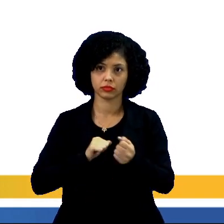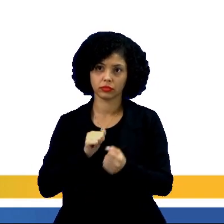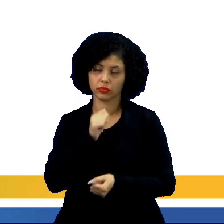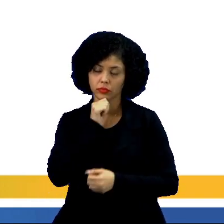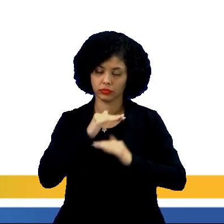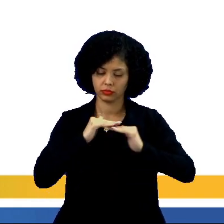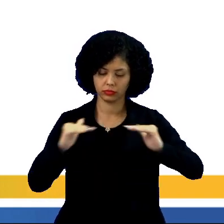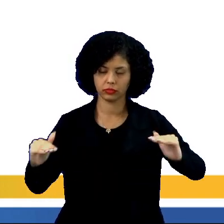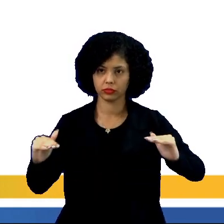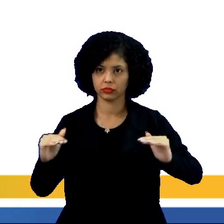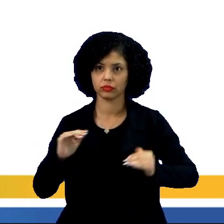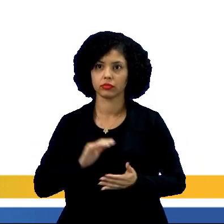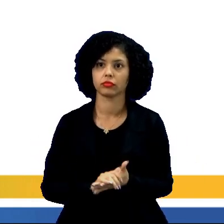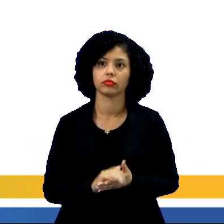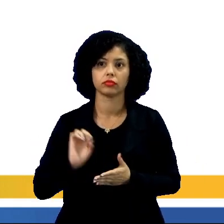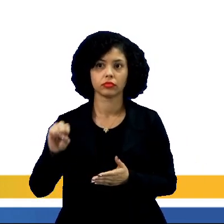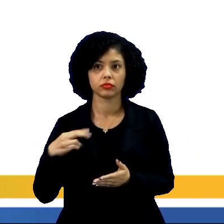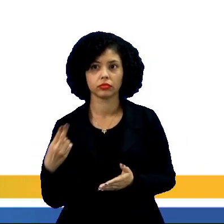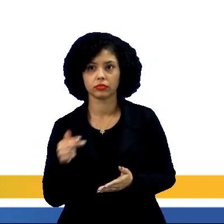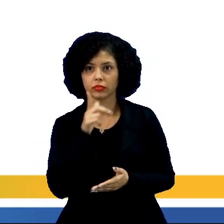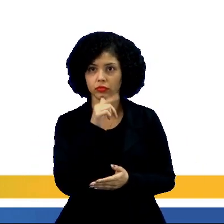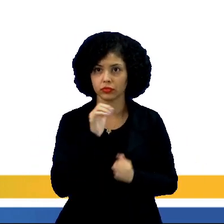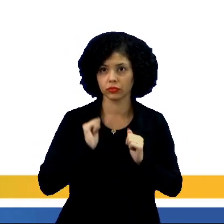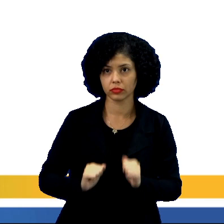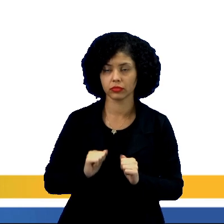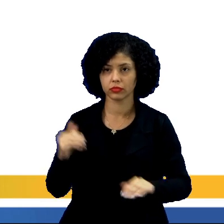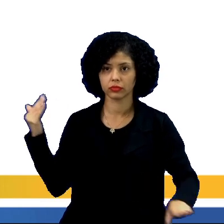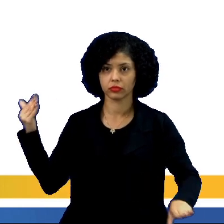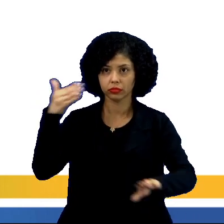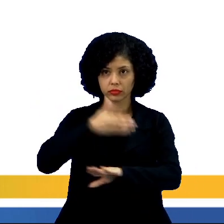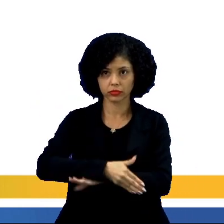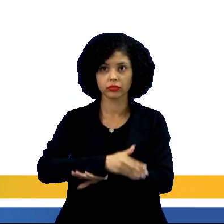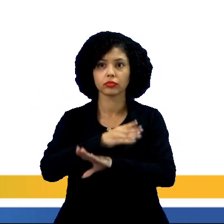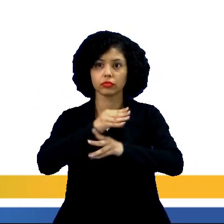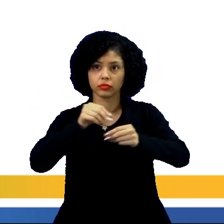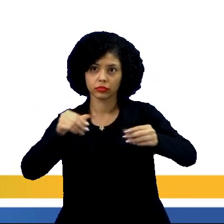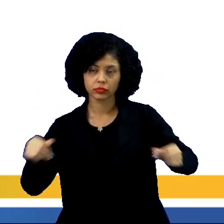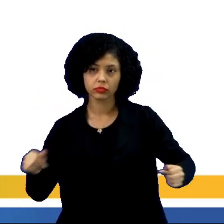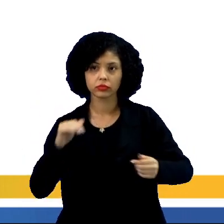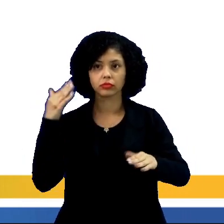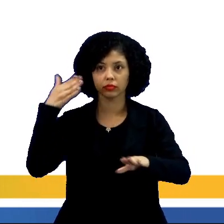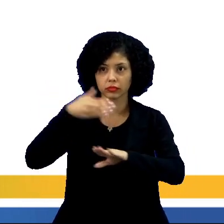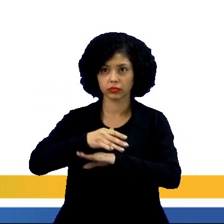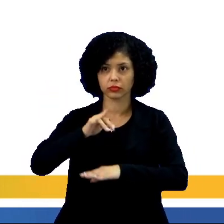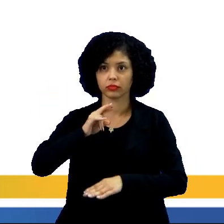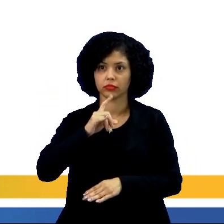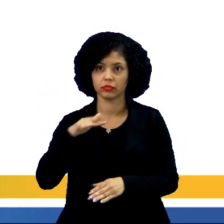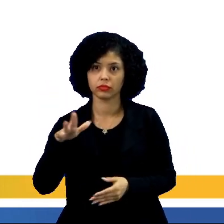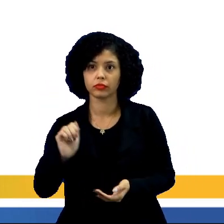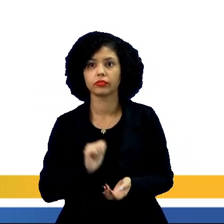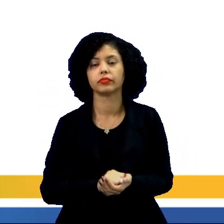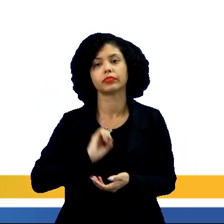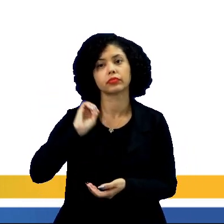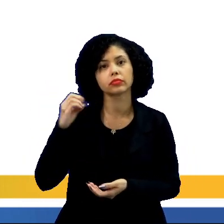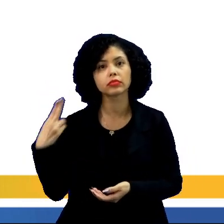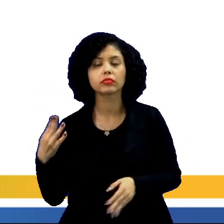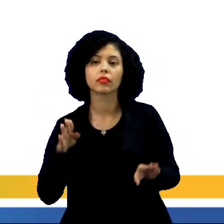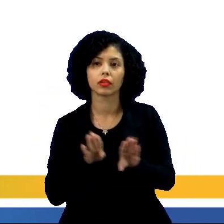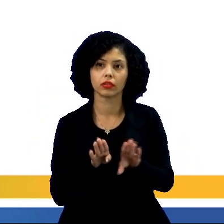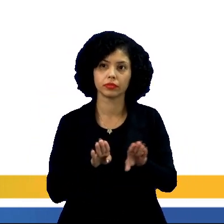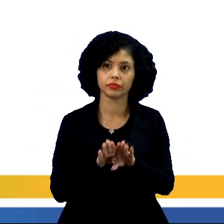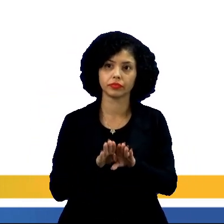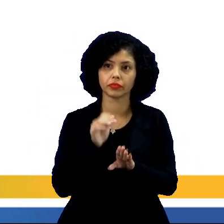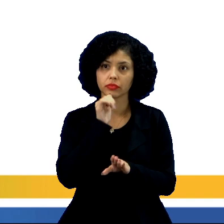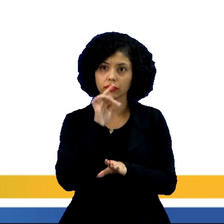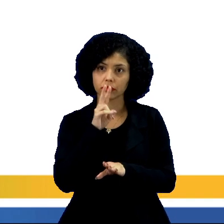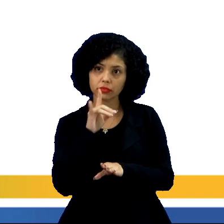escoamento superficial. Ou então, a água pode adentrar no solo por meio da infiltração e pelo